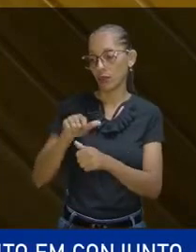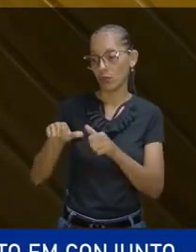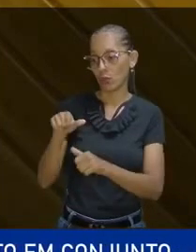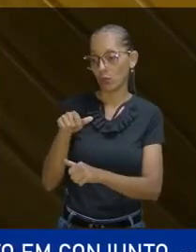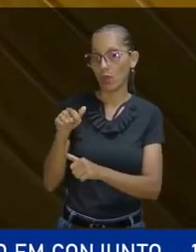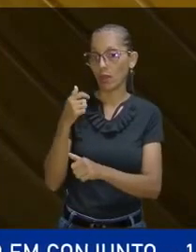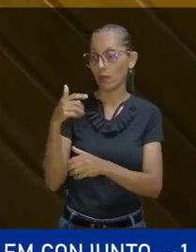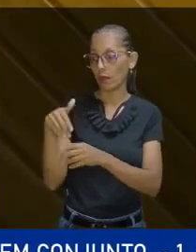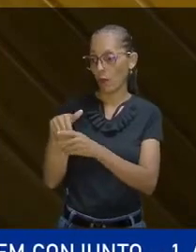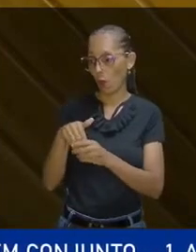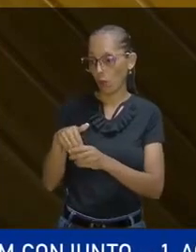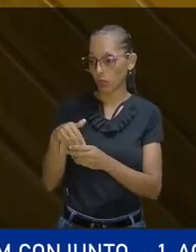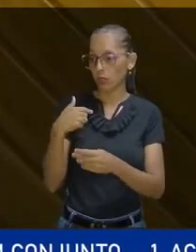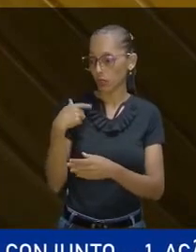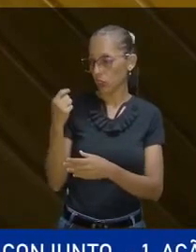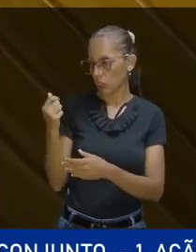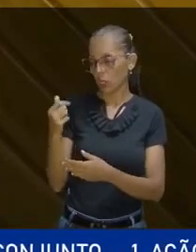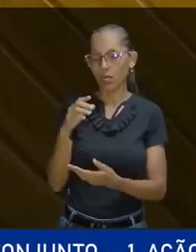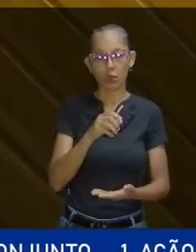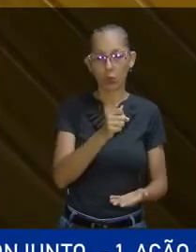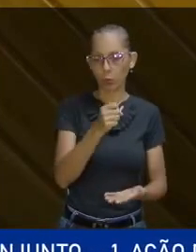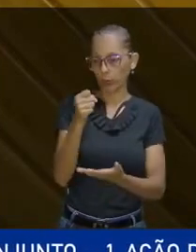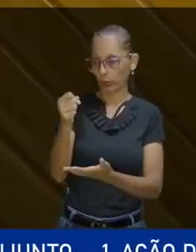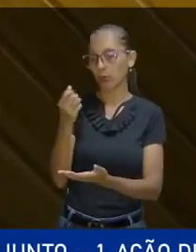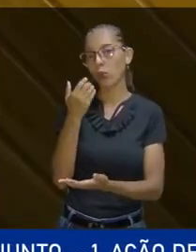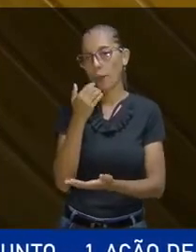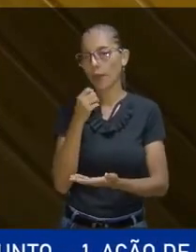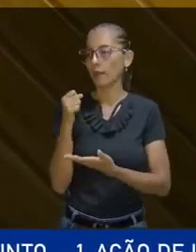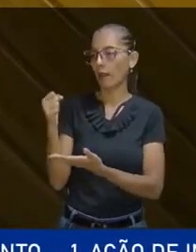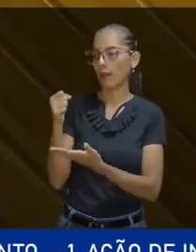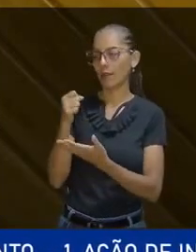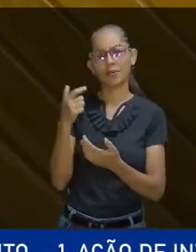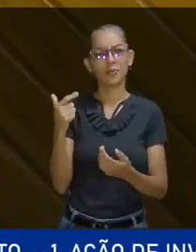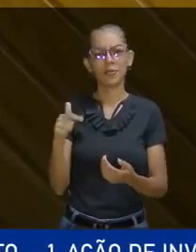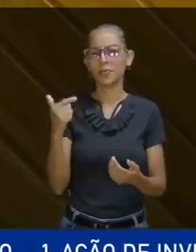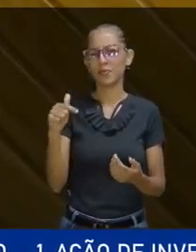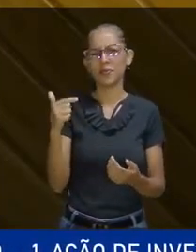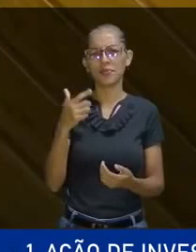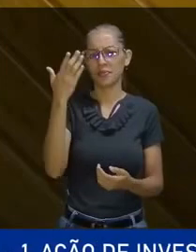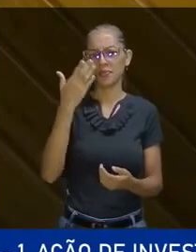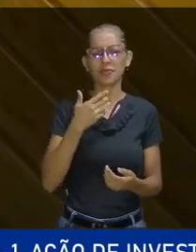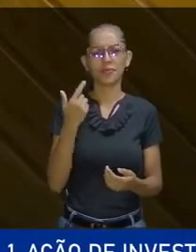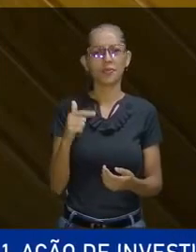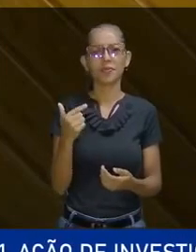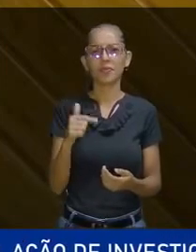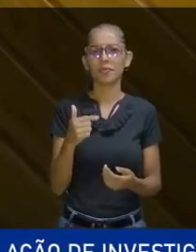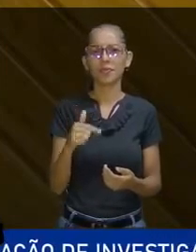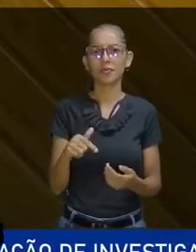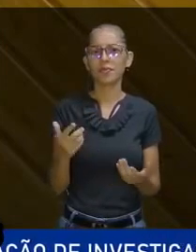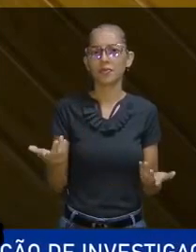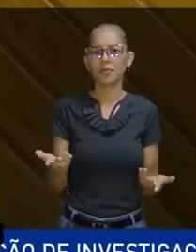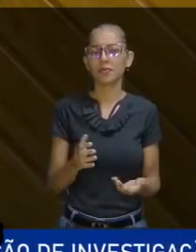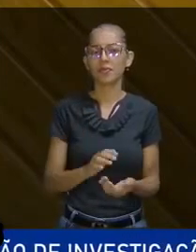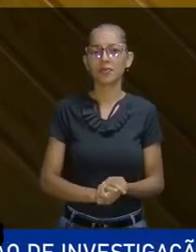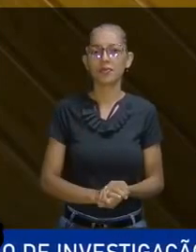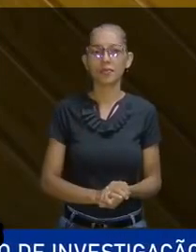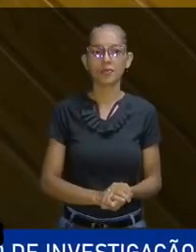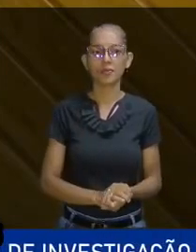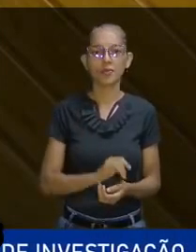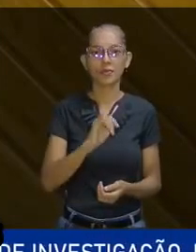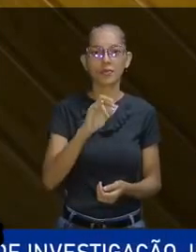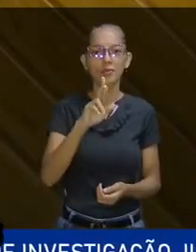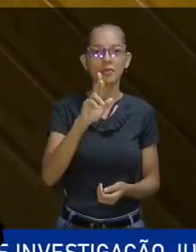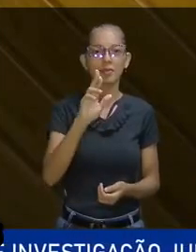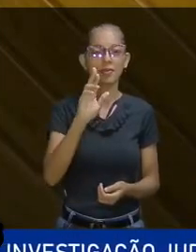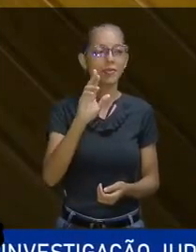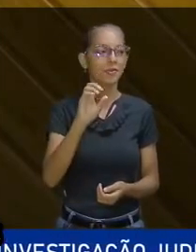troca de voto. Eu volto aqui a repetir. Irlon, ele parece ser mais um desses charlatões que aparecem no período de